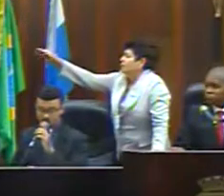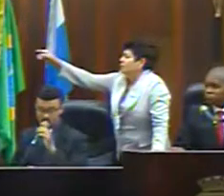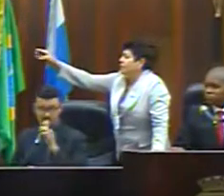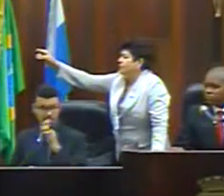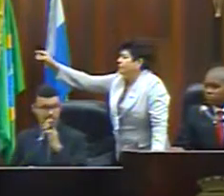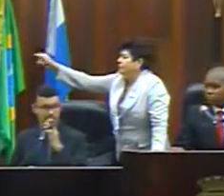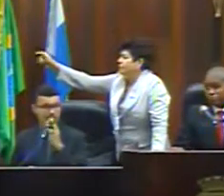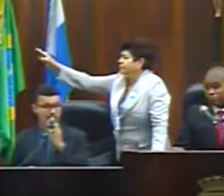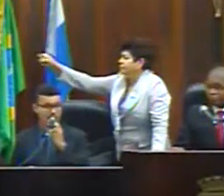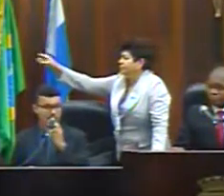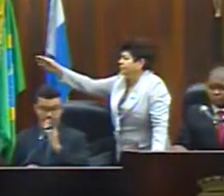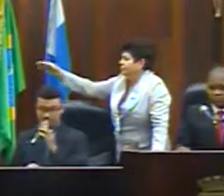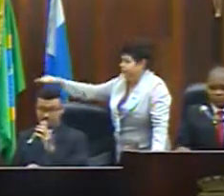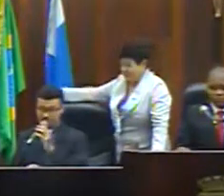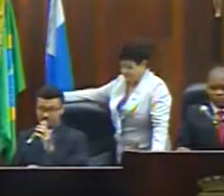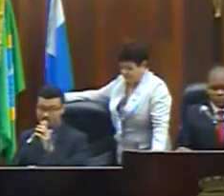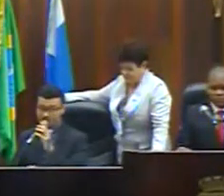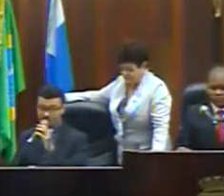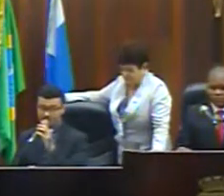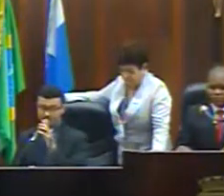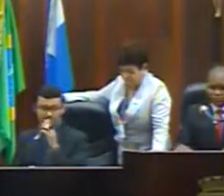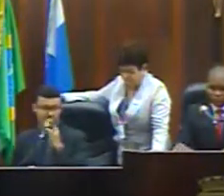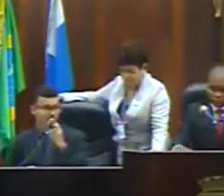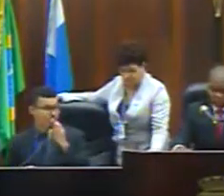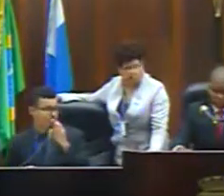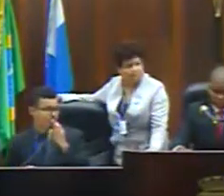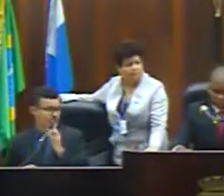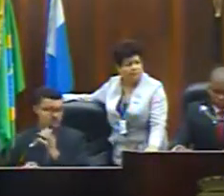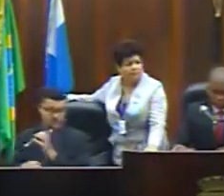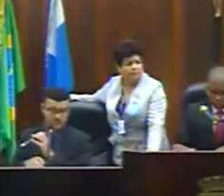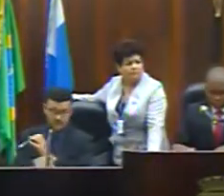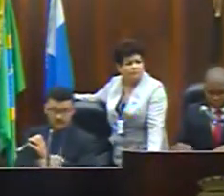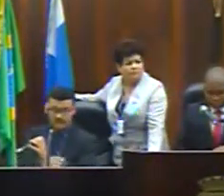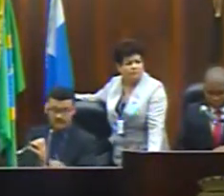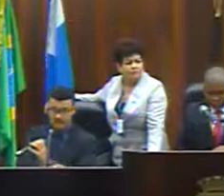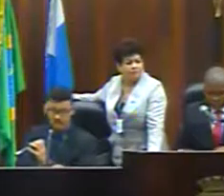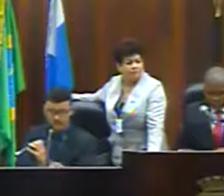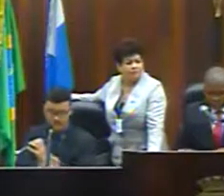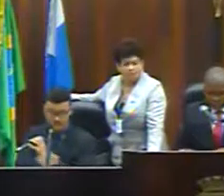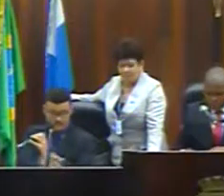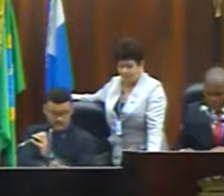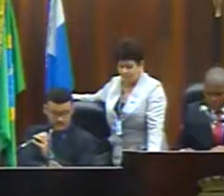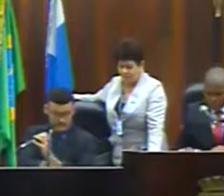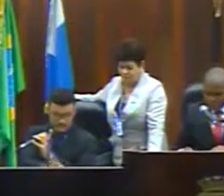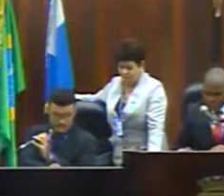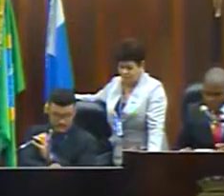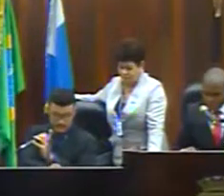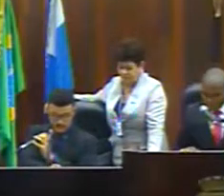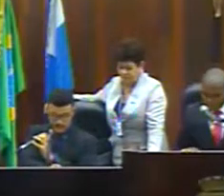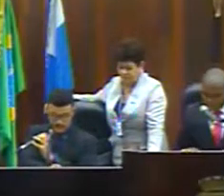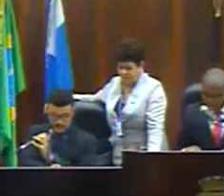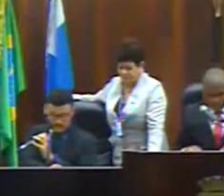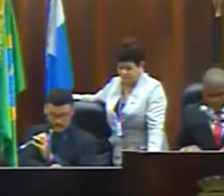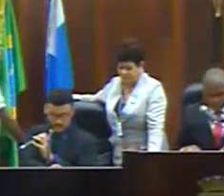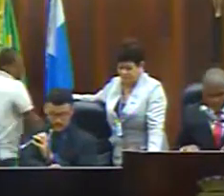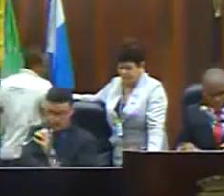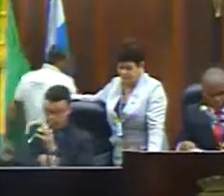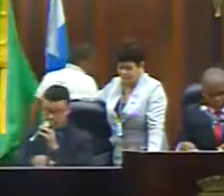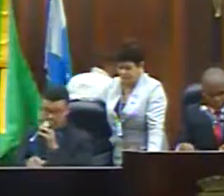Com a palavra, a nobre vereadora Bárbara da Silva Lage. Eu voto na Mayara.